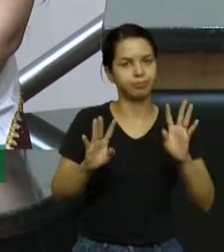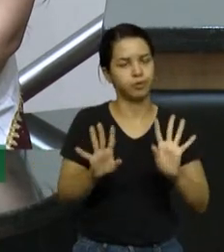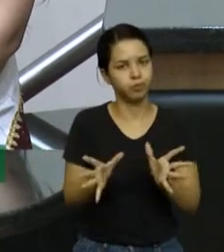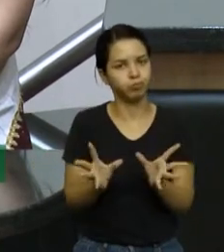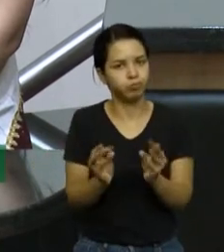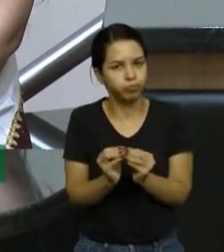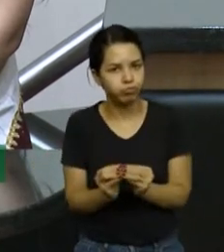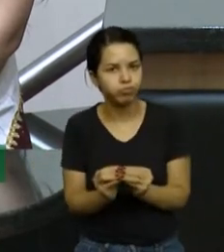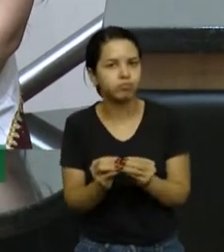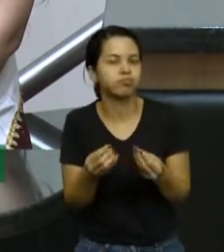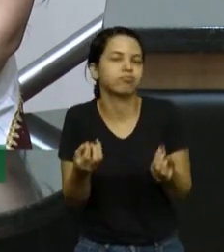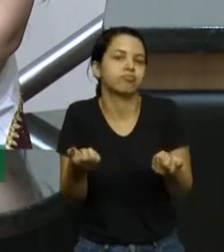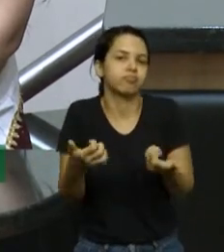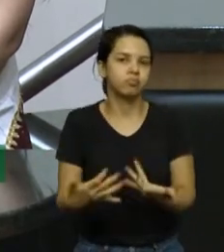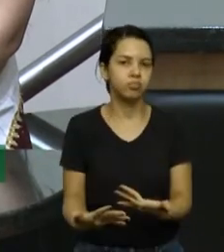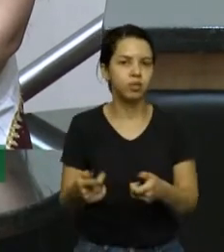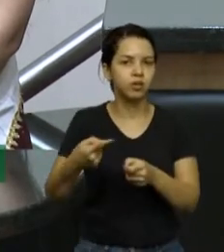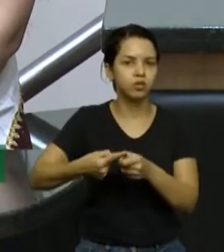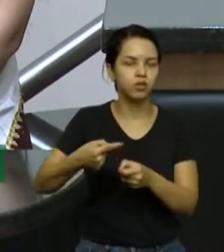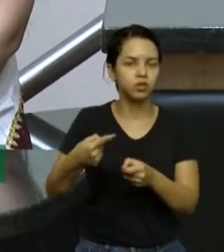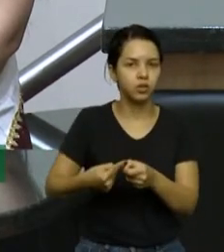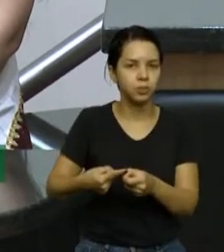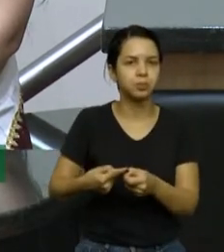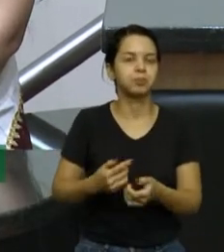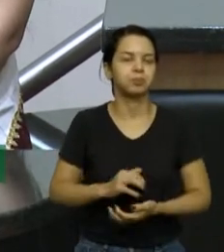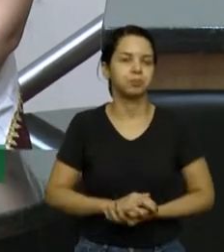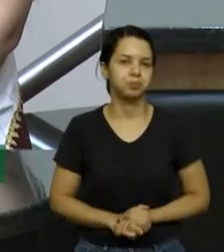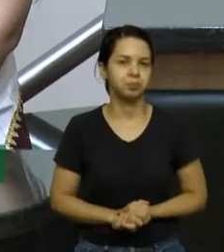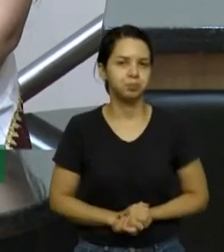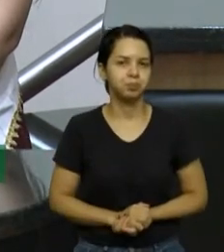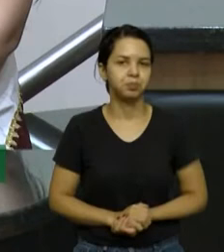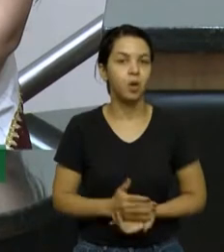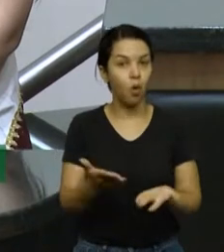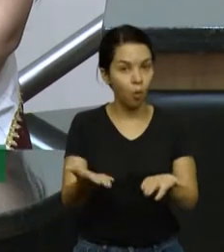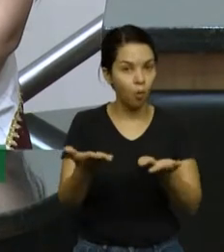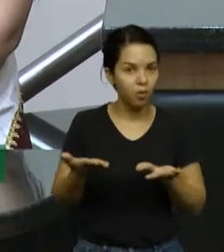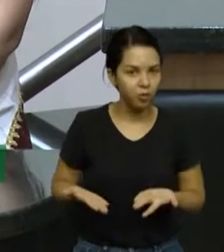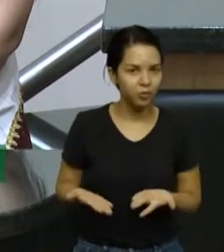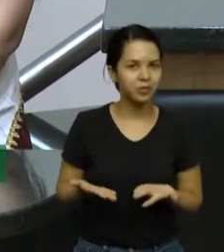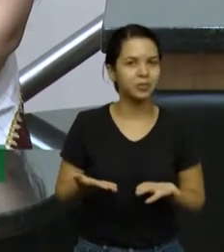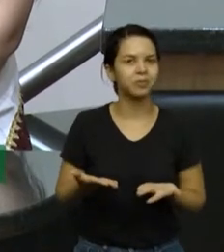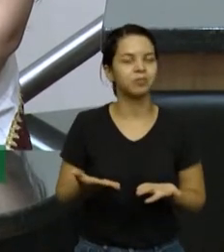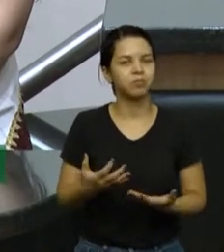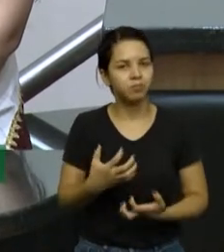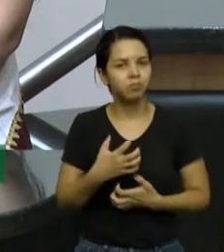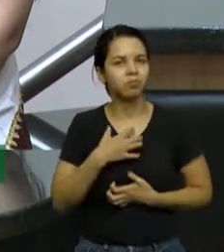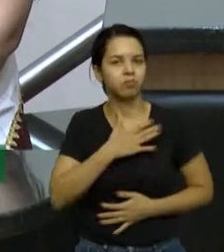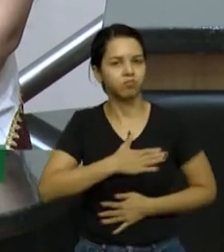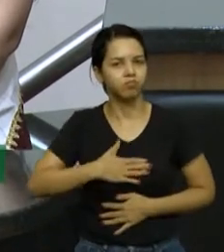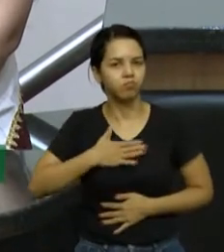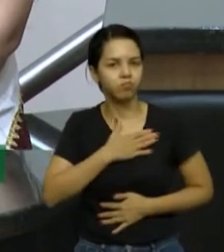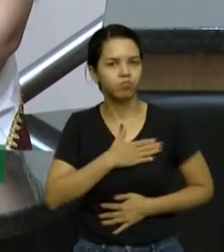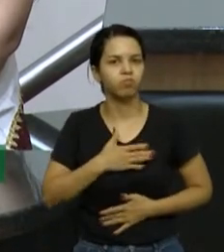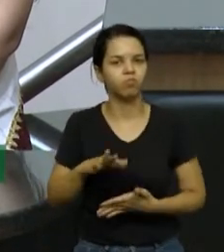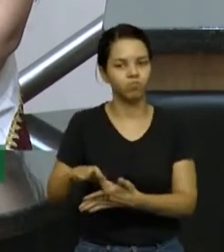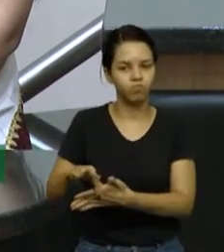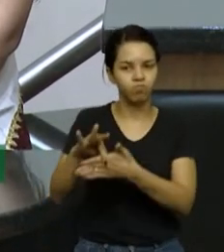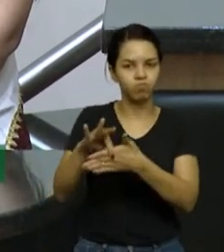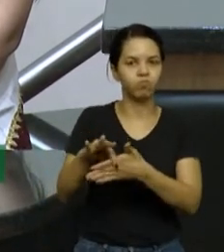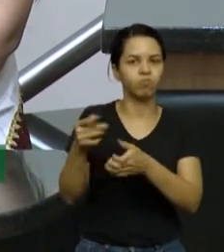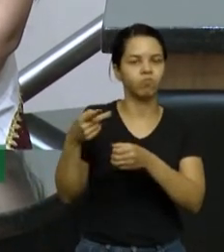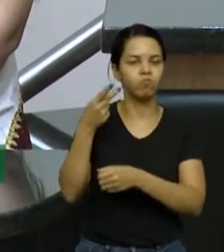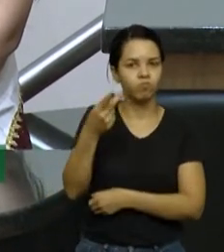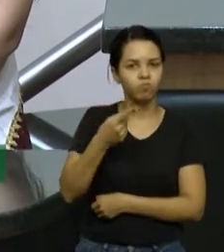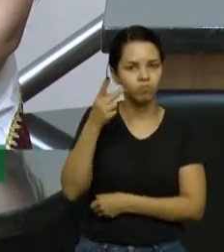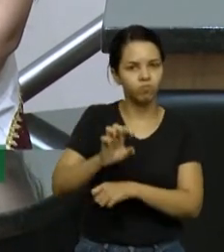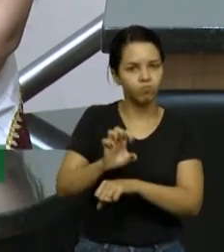nossa região, do nosso município, e deixamos aí o convite. Vai ser uma grande satisfação que as lideranças políticas do Estado de Santa Catarina